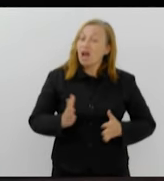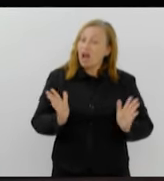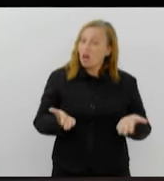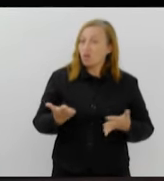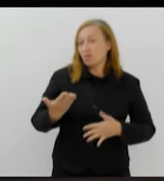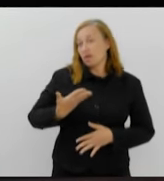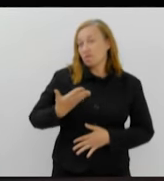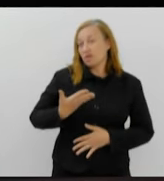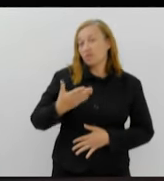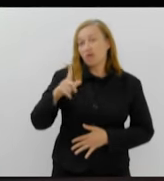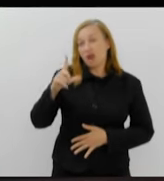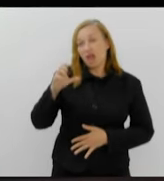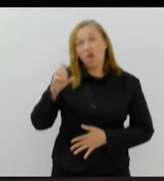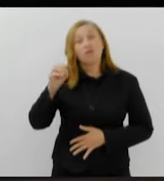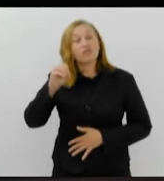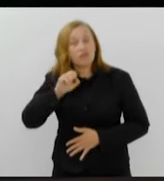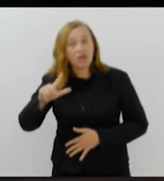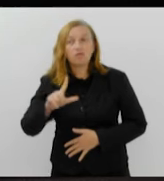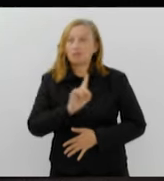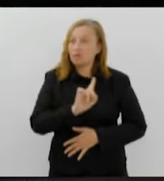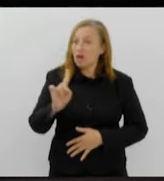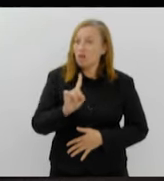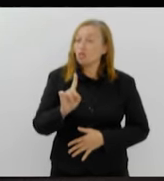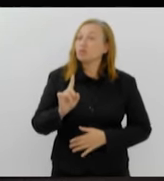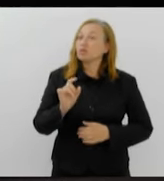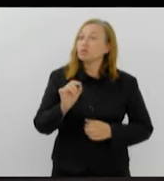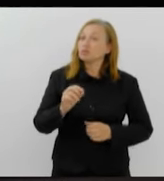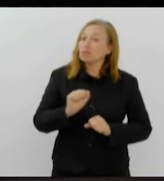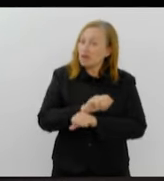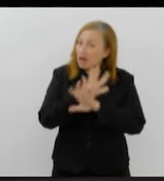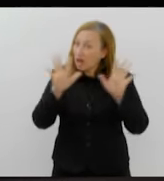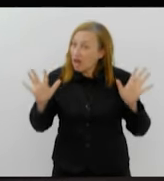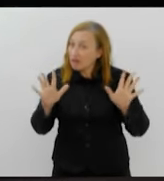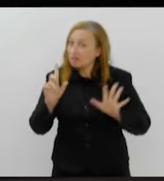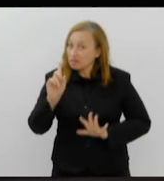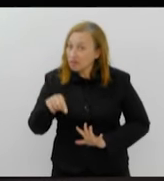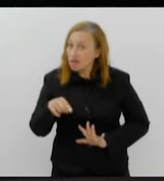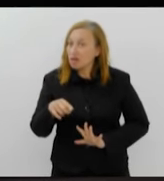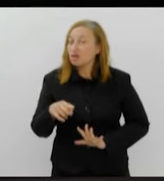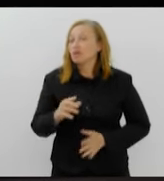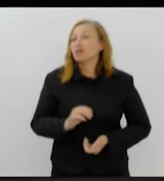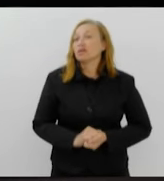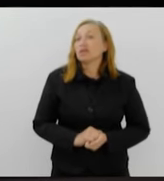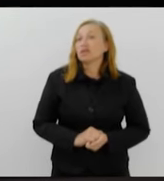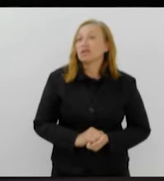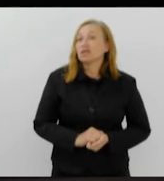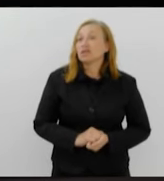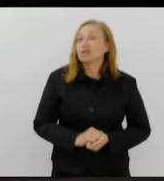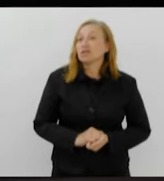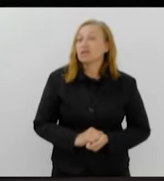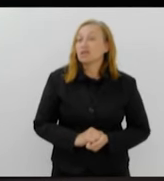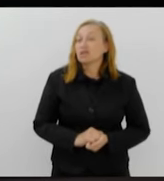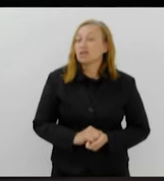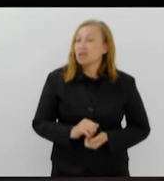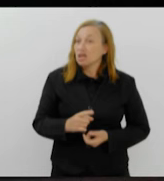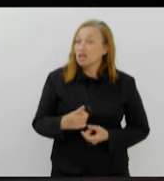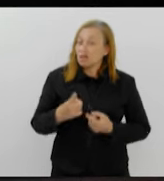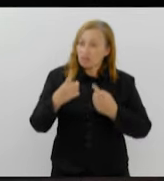esquerda não o que não pode porque tá claro né O que não pode é ele ser